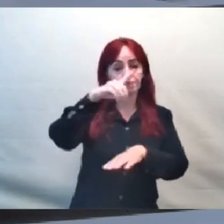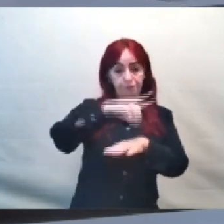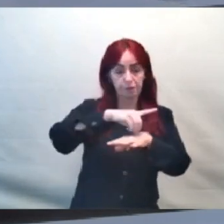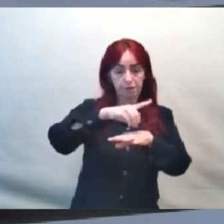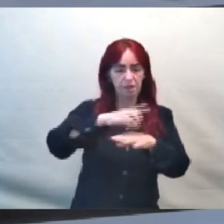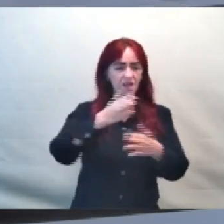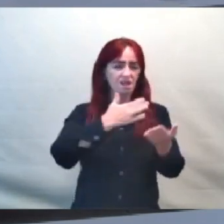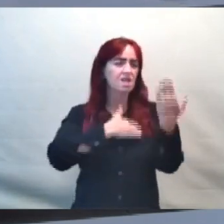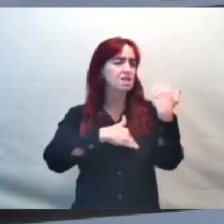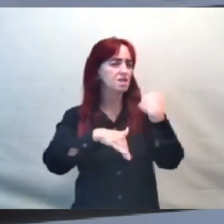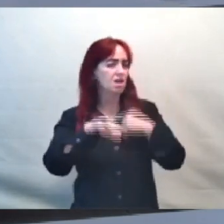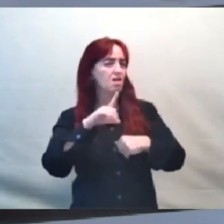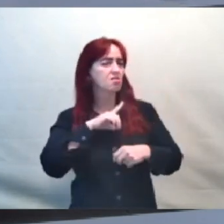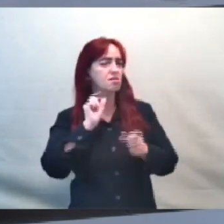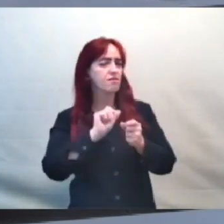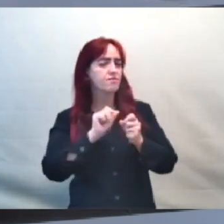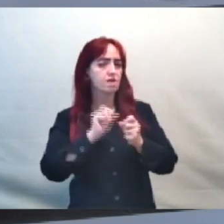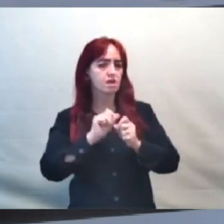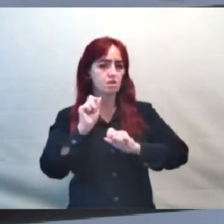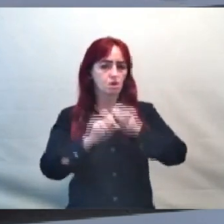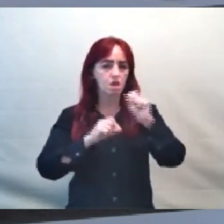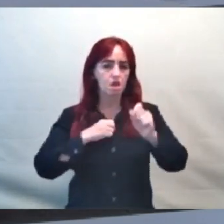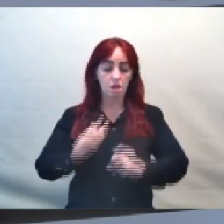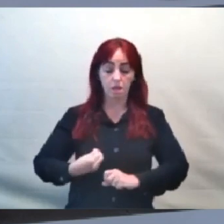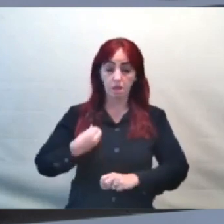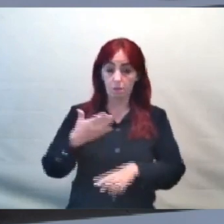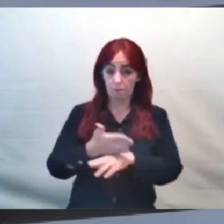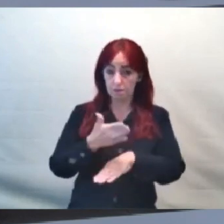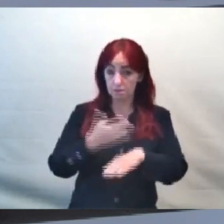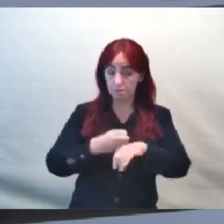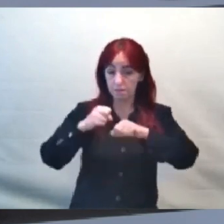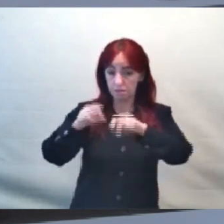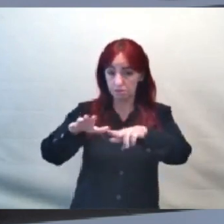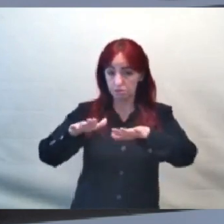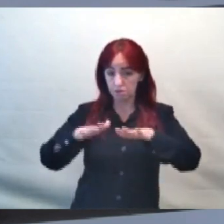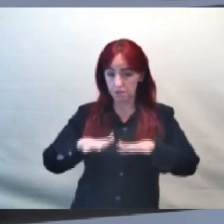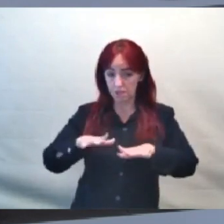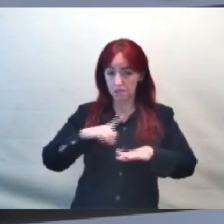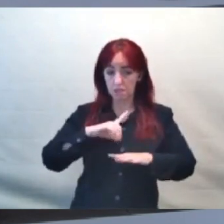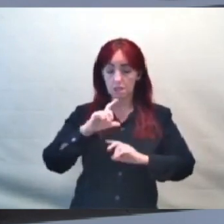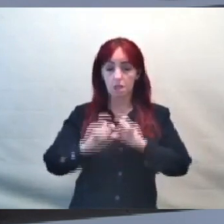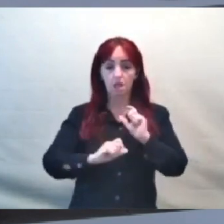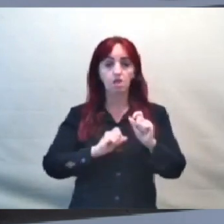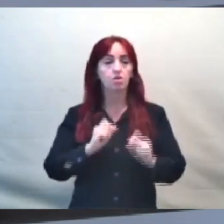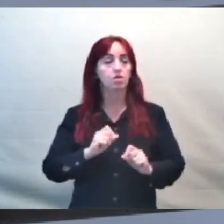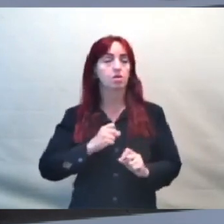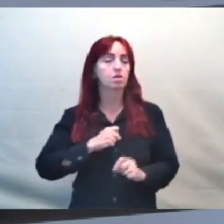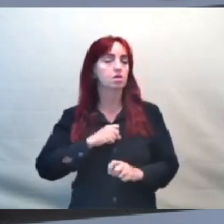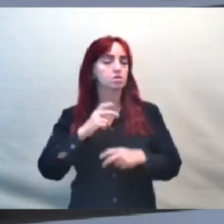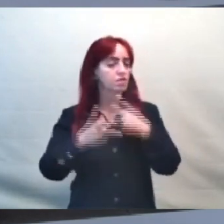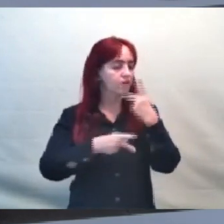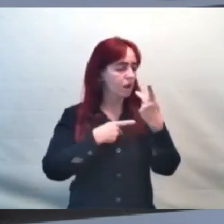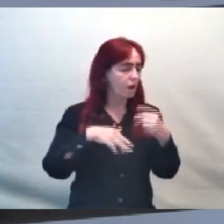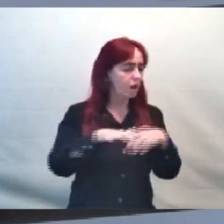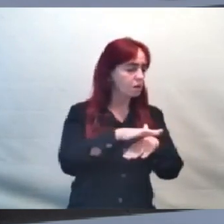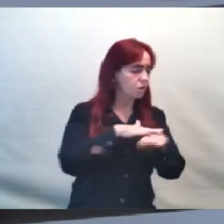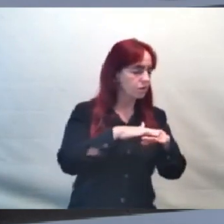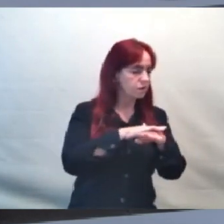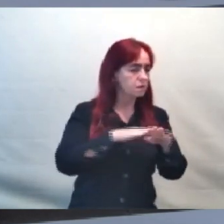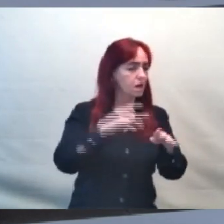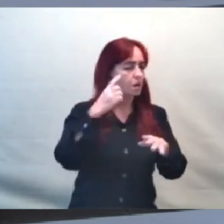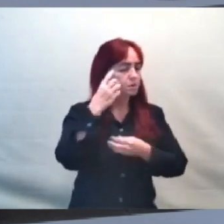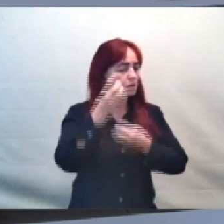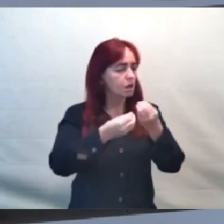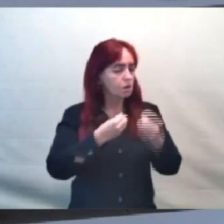eu participei daquela audiência, que a gente, eu tinha comentado com o senhor, que a gente já estava pensando naquela questão do mutirão da